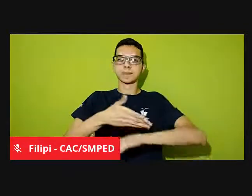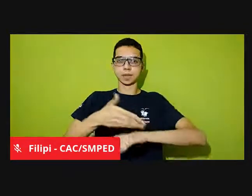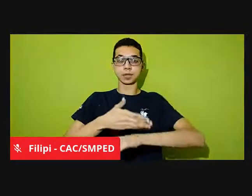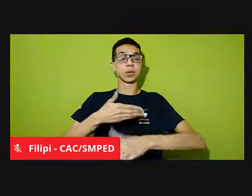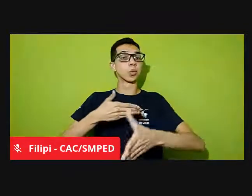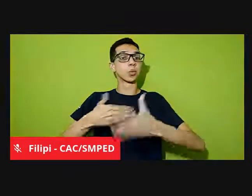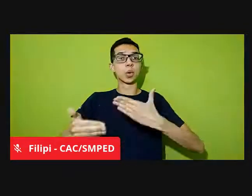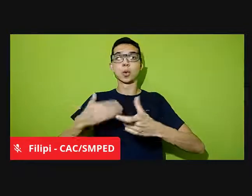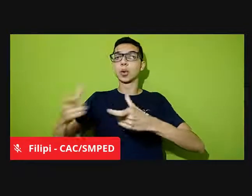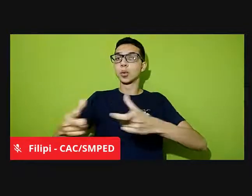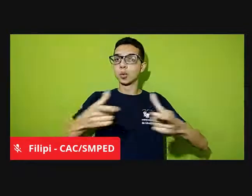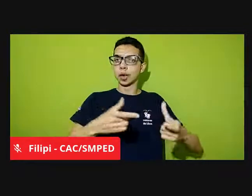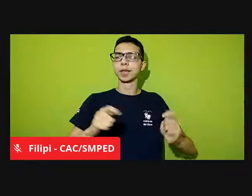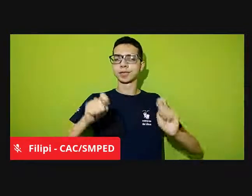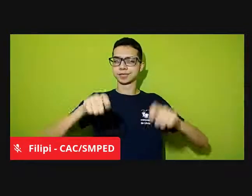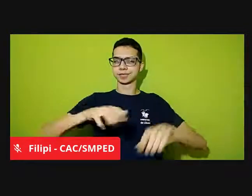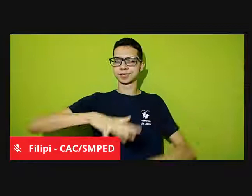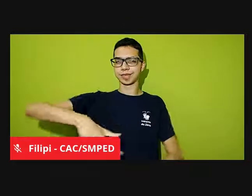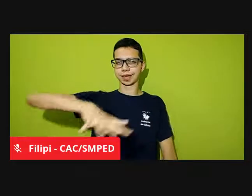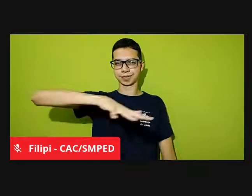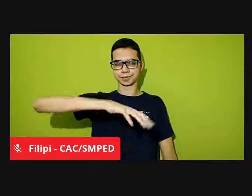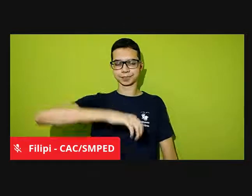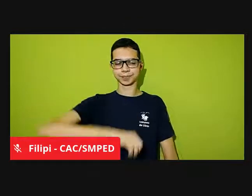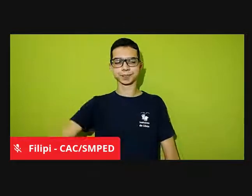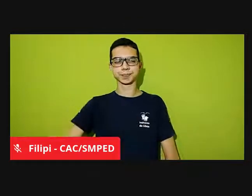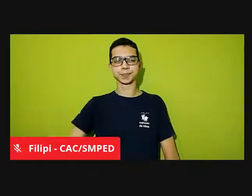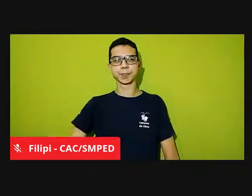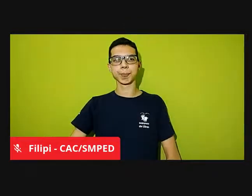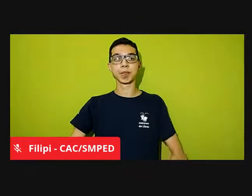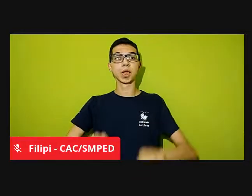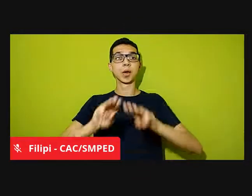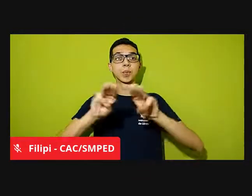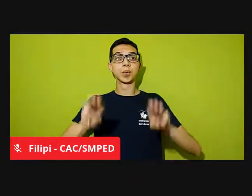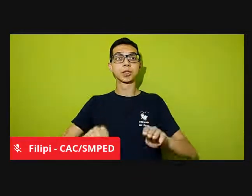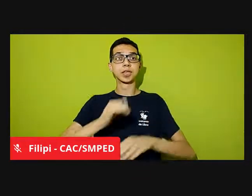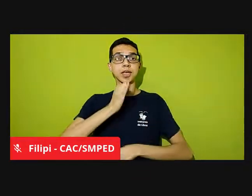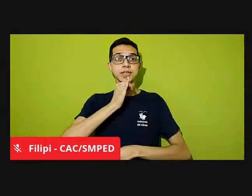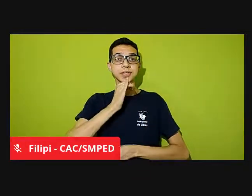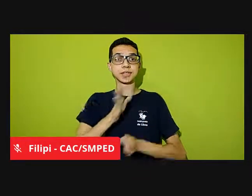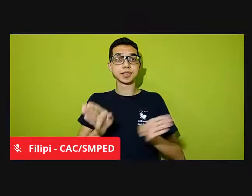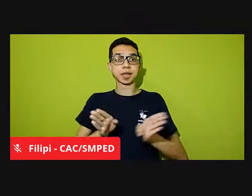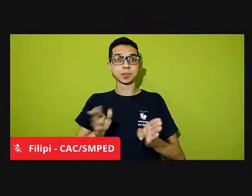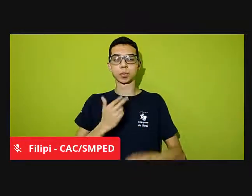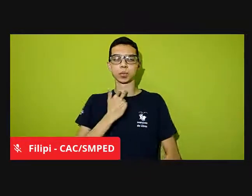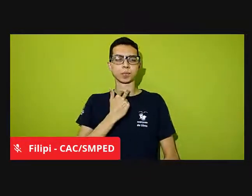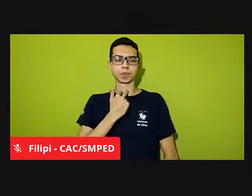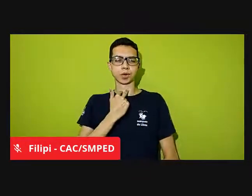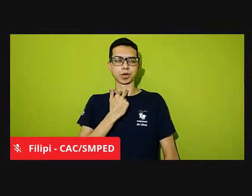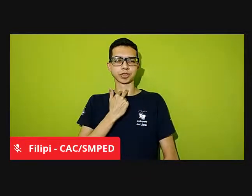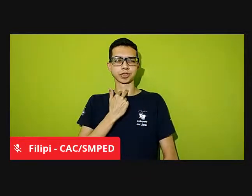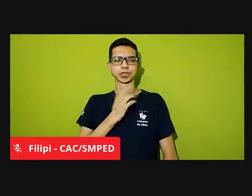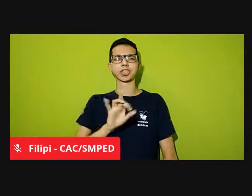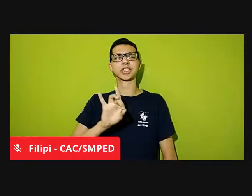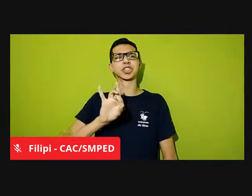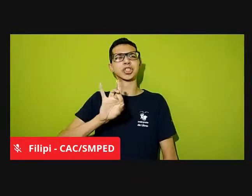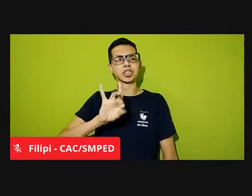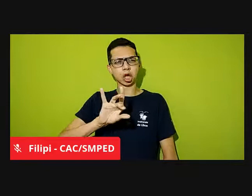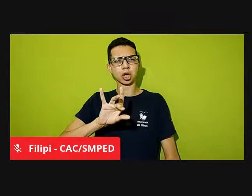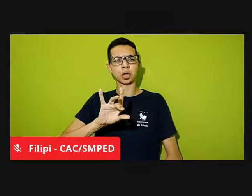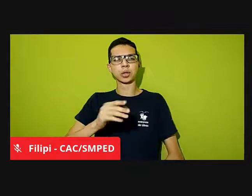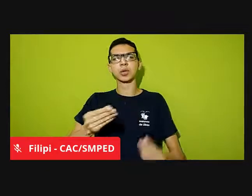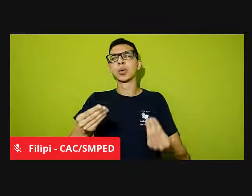qualquer espaço. Né, um museu acessível, por exemplo, não pode ser acessível somente na sua